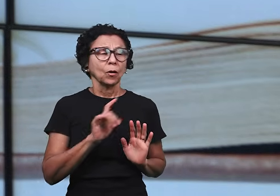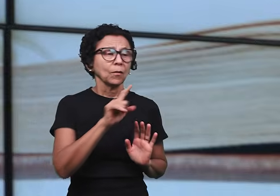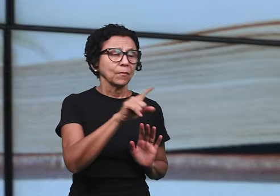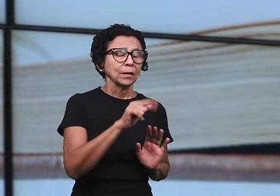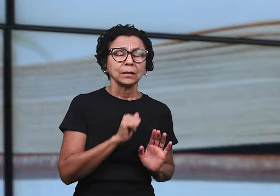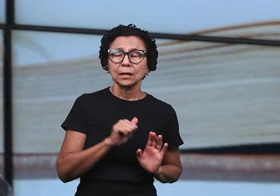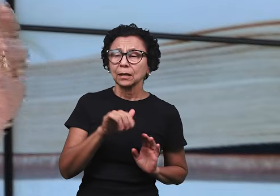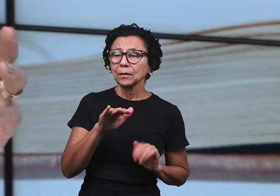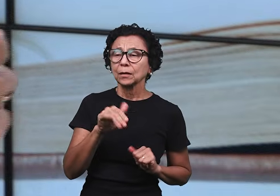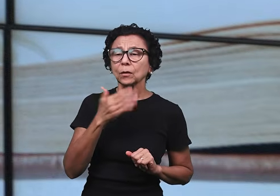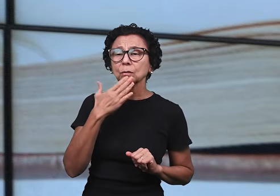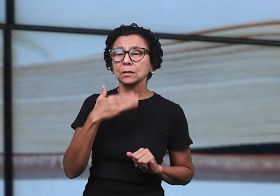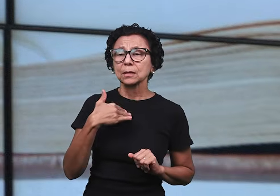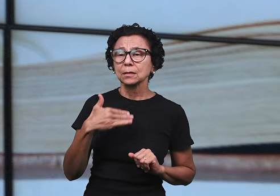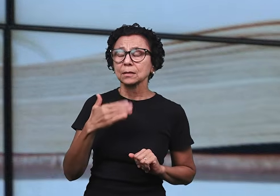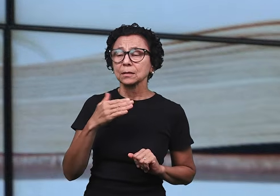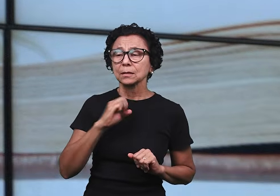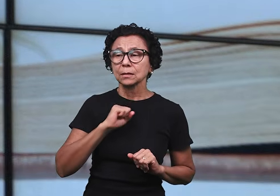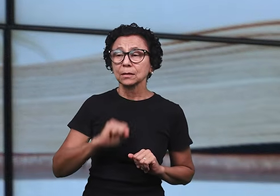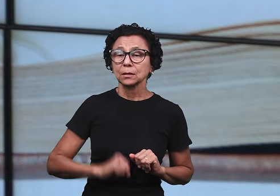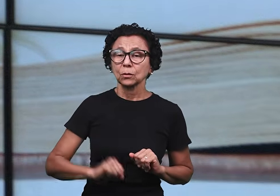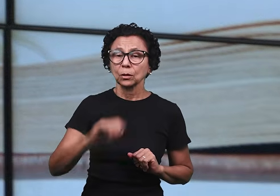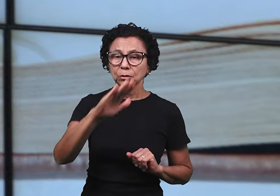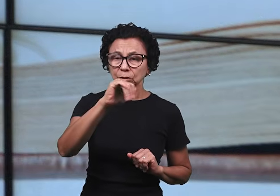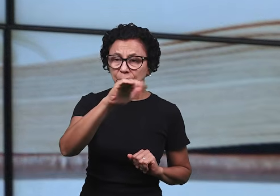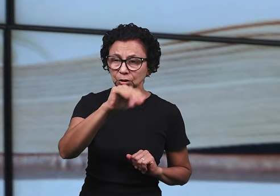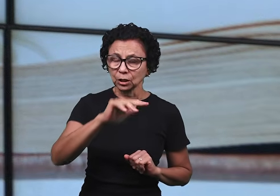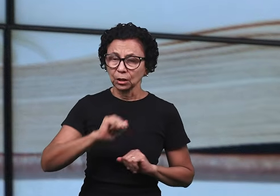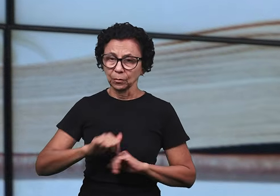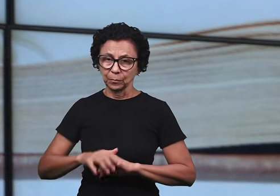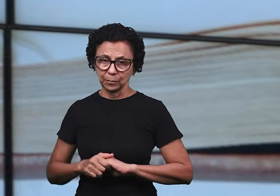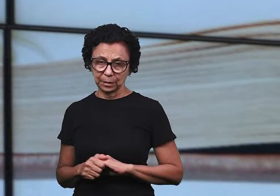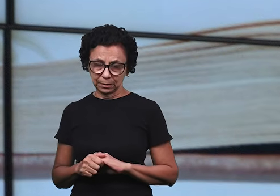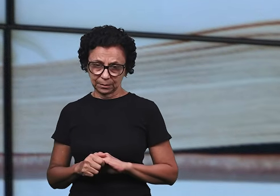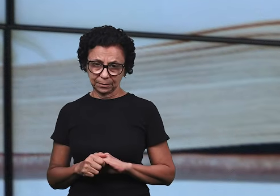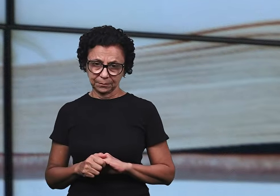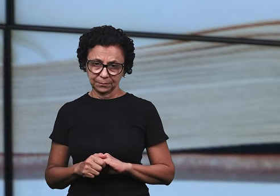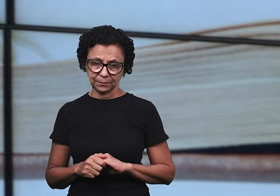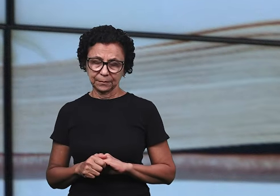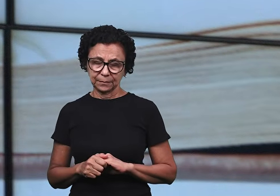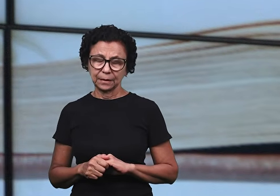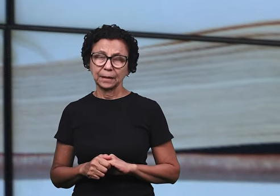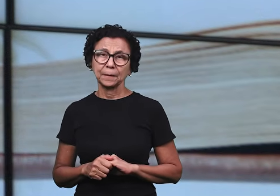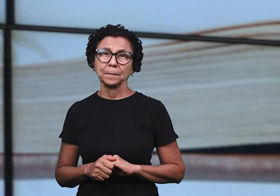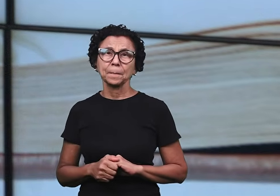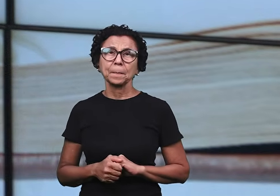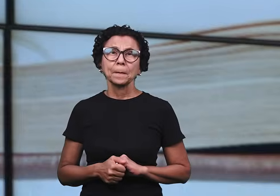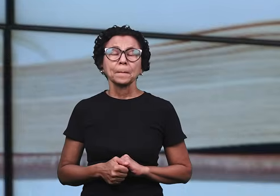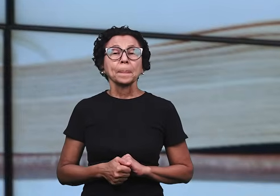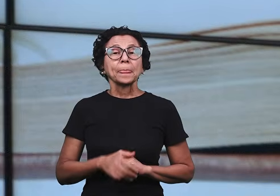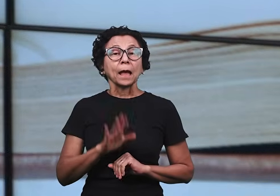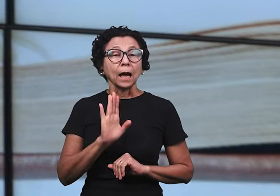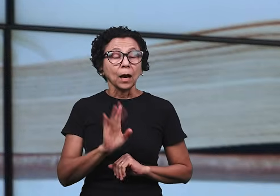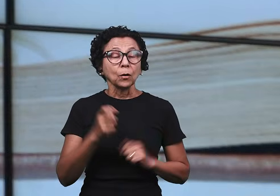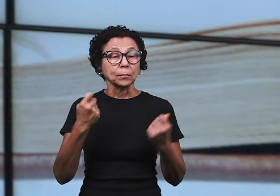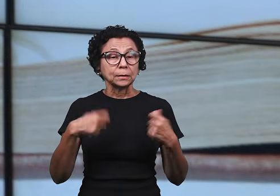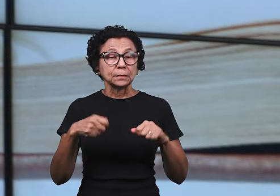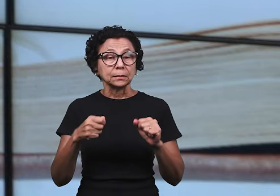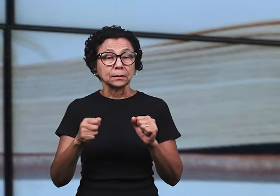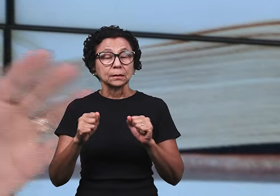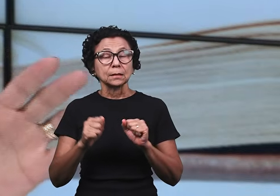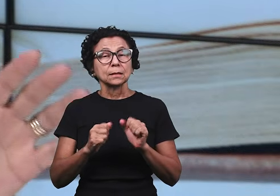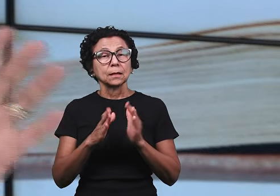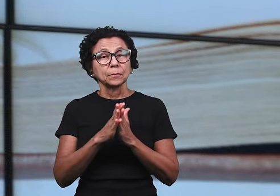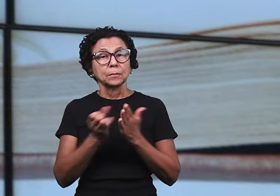pega um sacerdote, traz ele aqui e ensina que eles têm que abrir a Bíblia e ler um salmo e aí ele vai sair